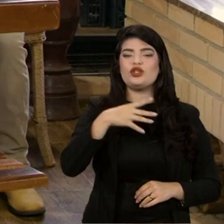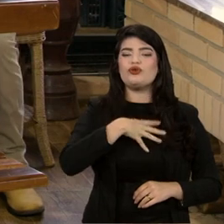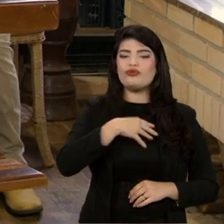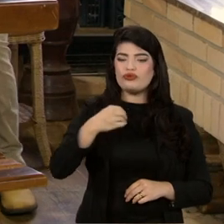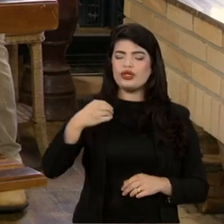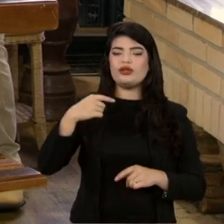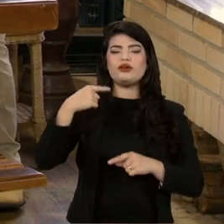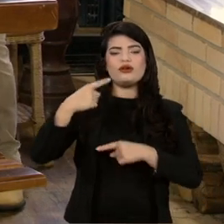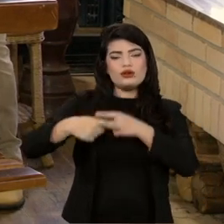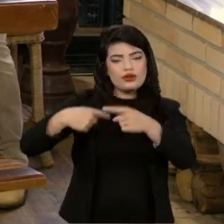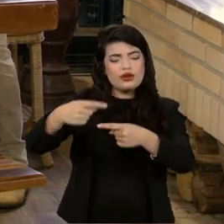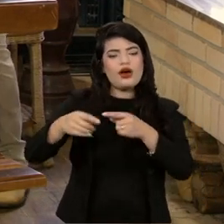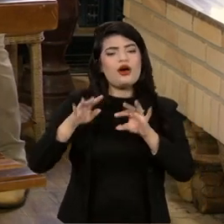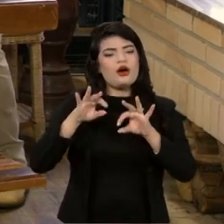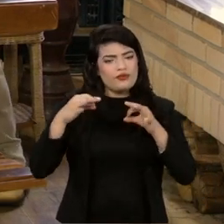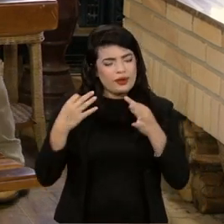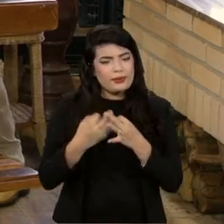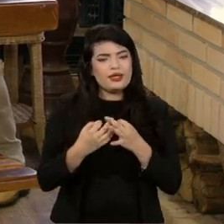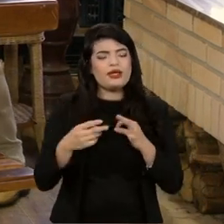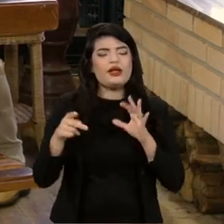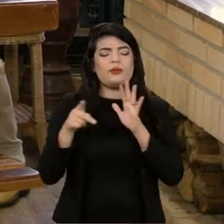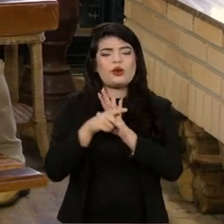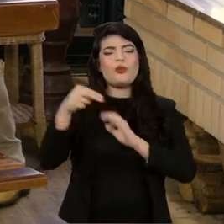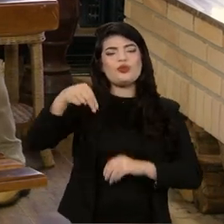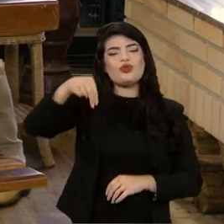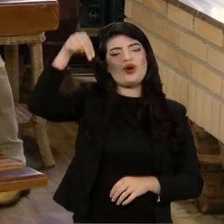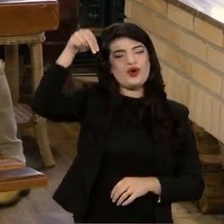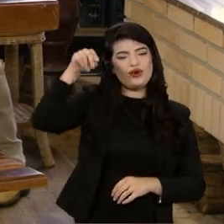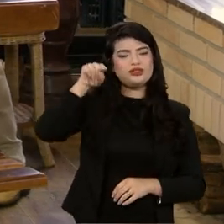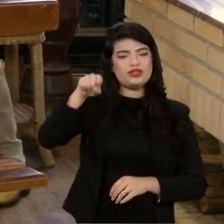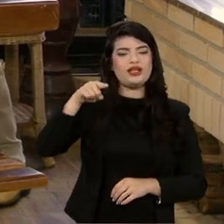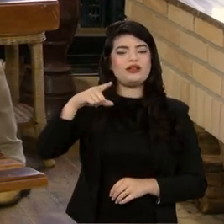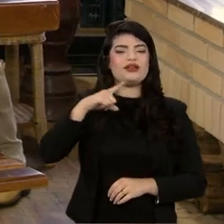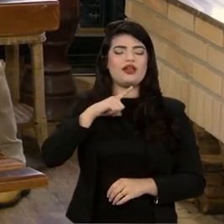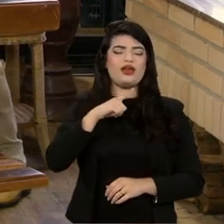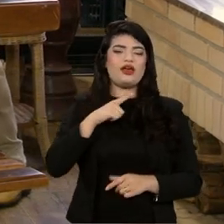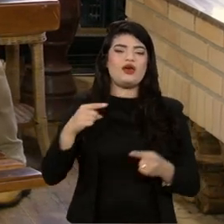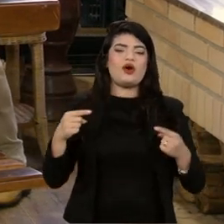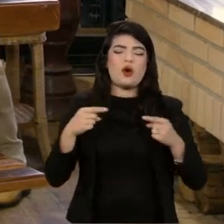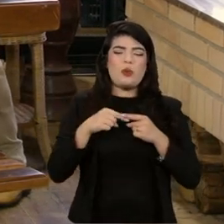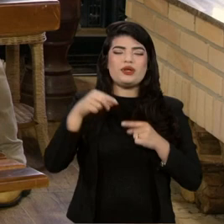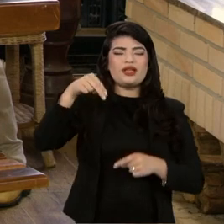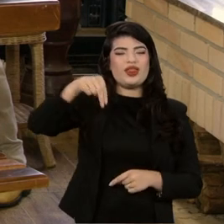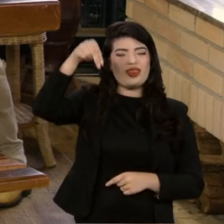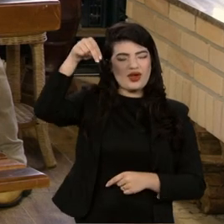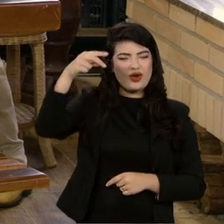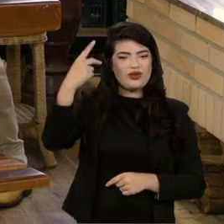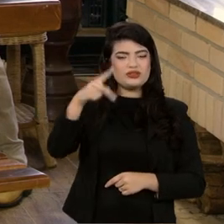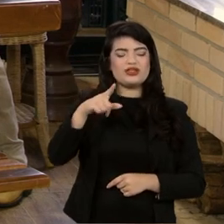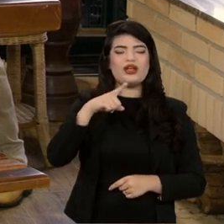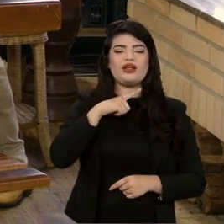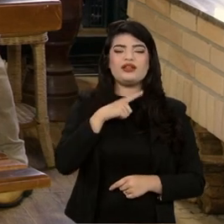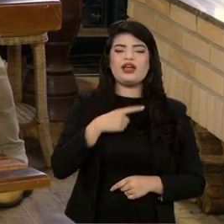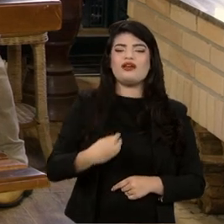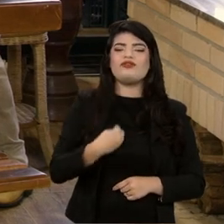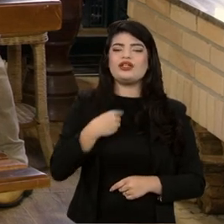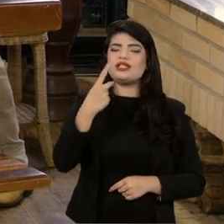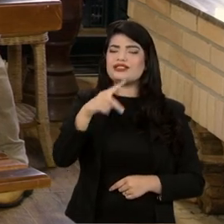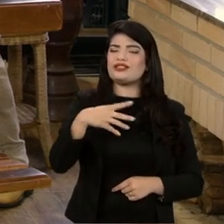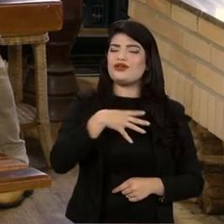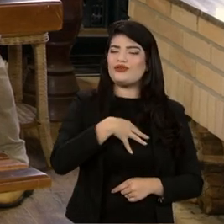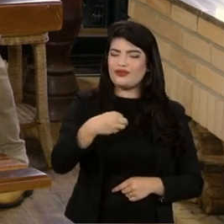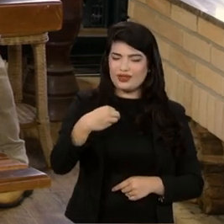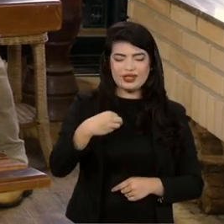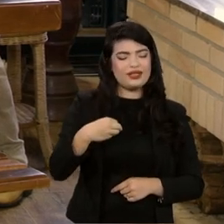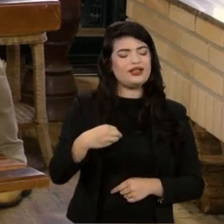família nordestina que assaltavam aquele folclore que tem no Nordeste. Então, Serafim e Seus Filhos é um